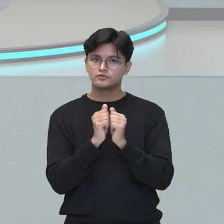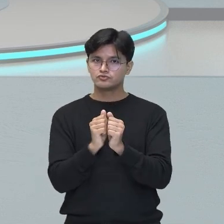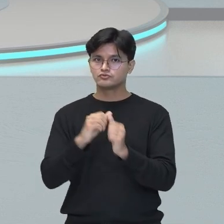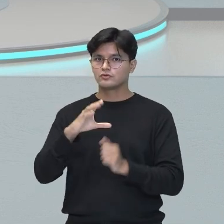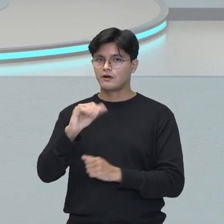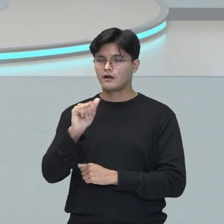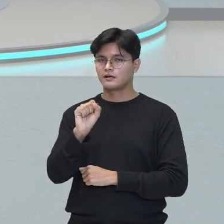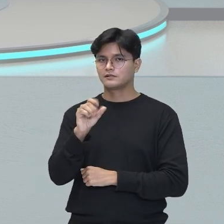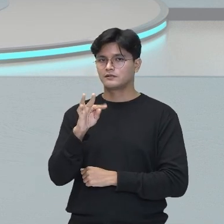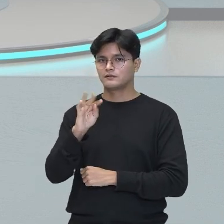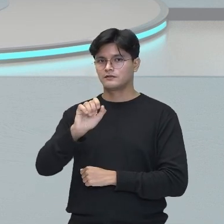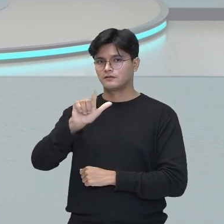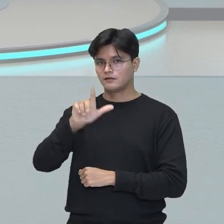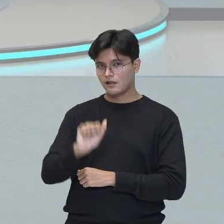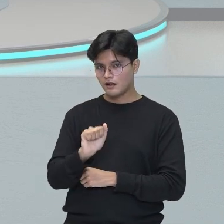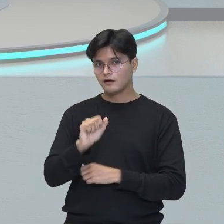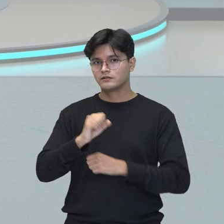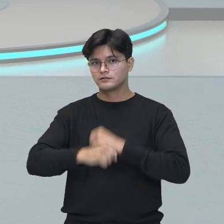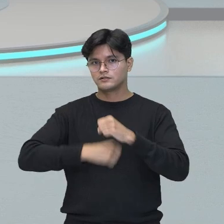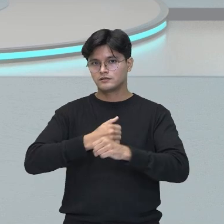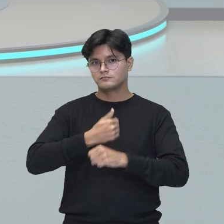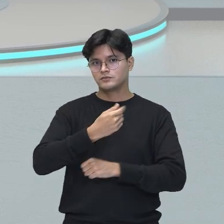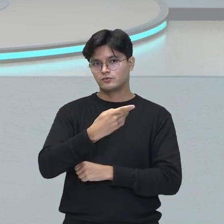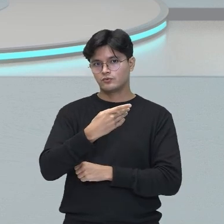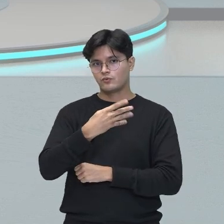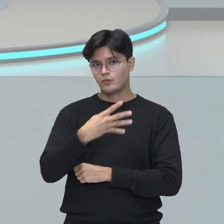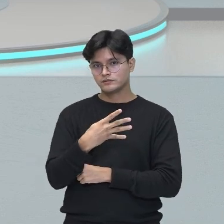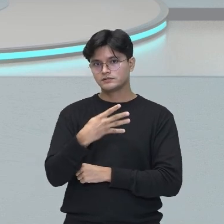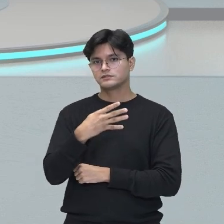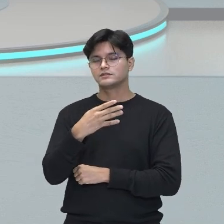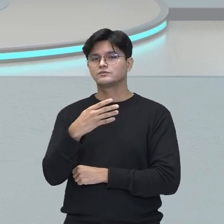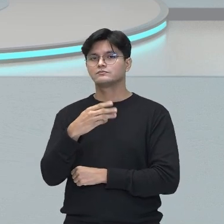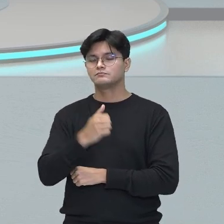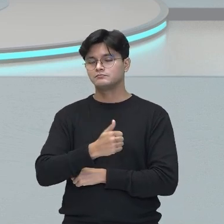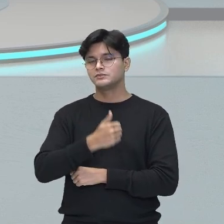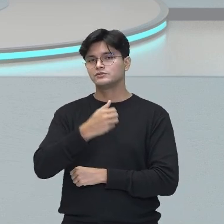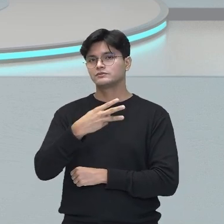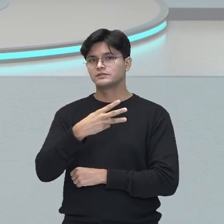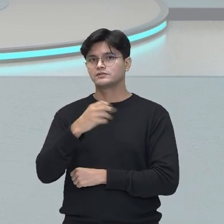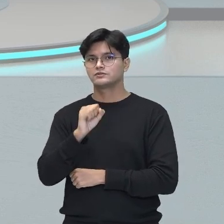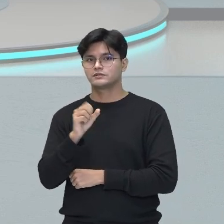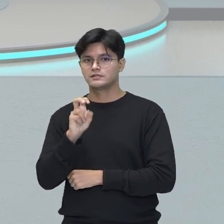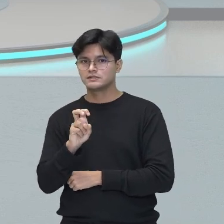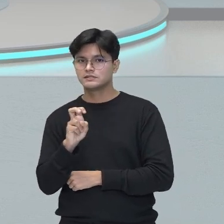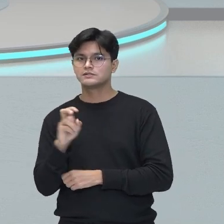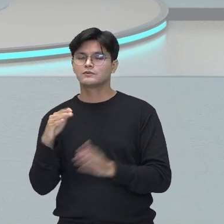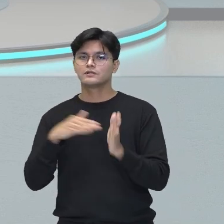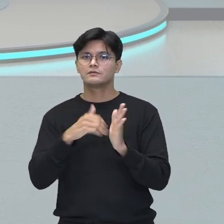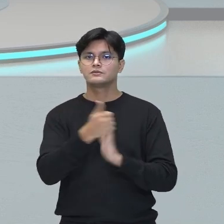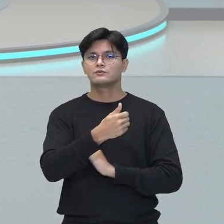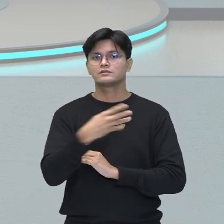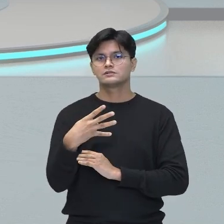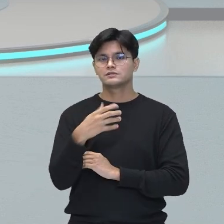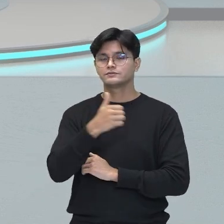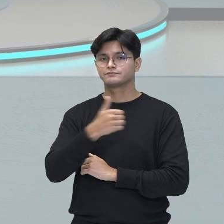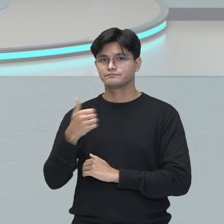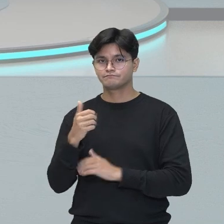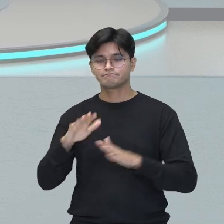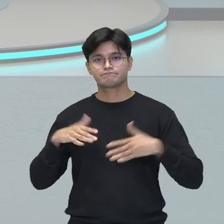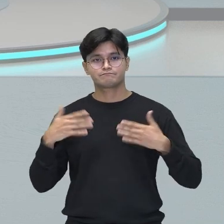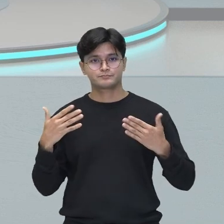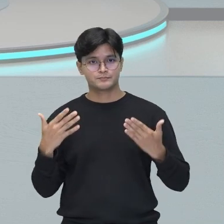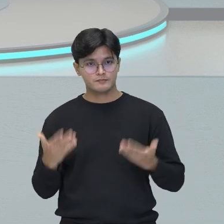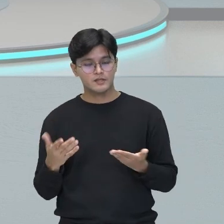a 1411 né nesse período então gente nós